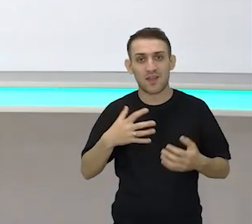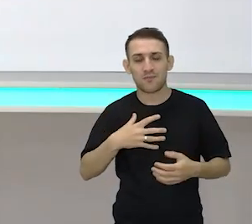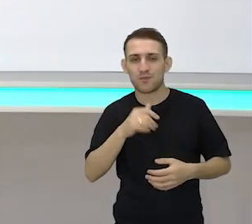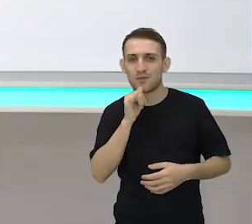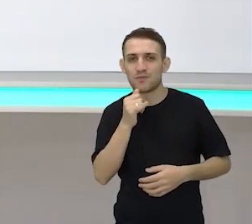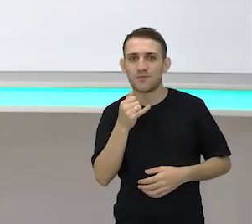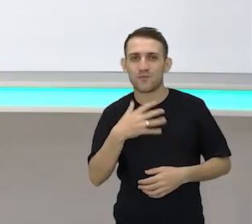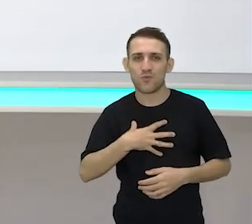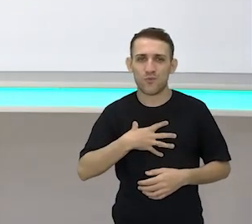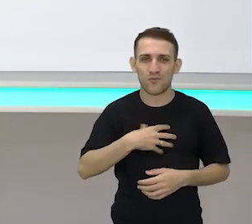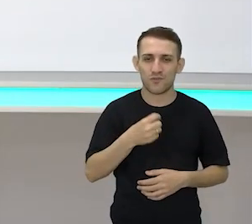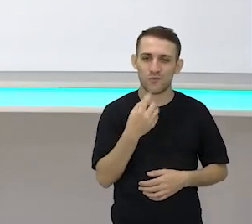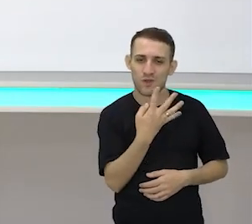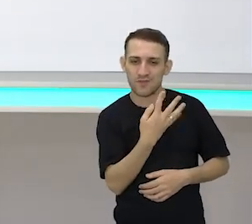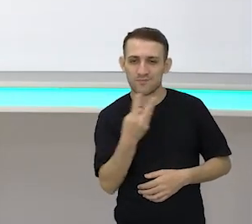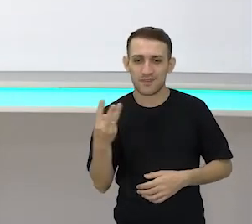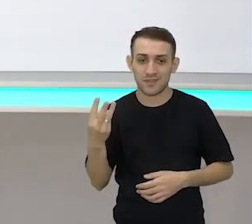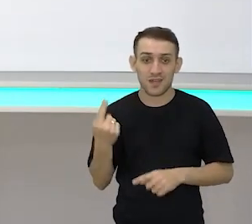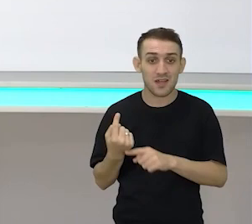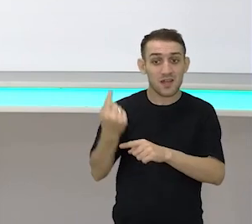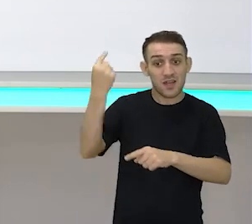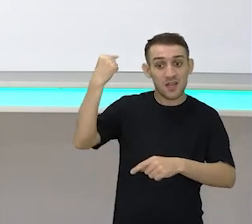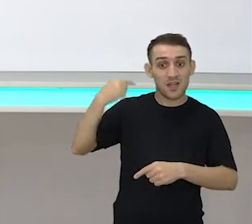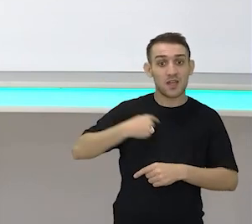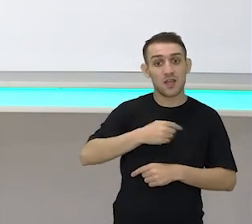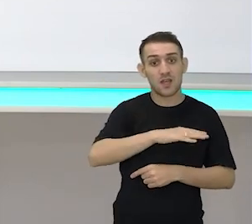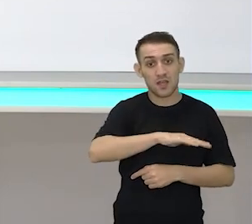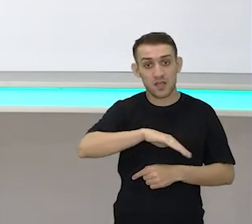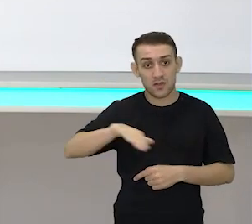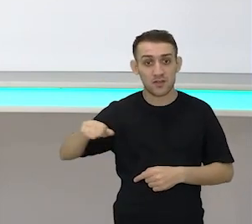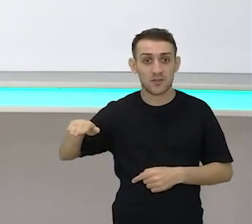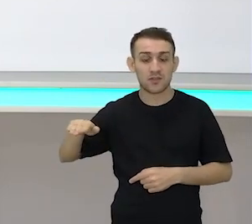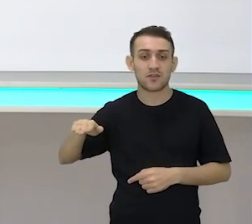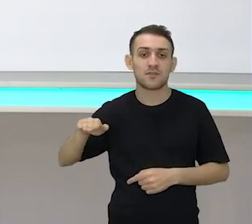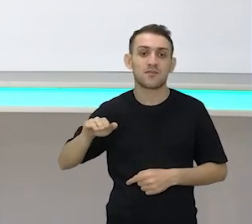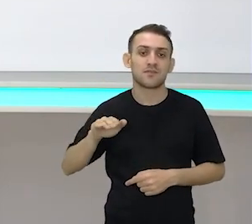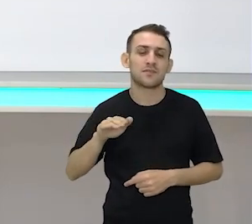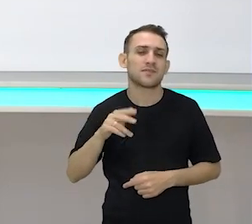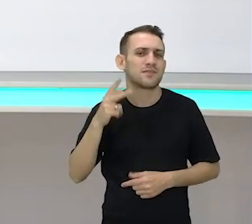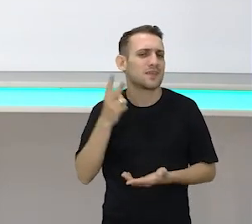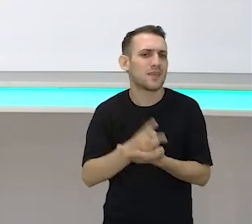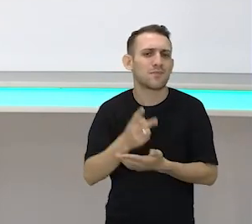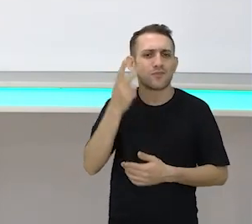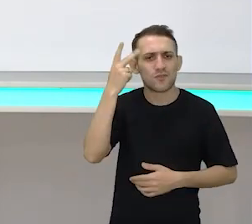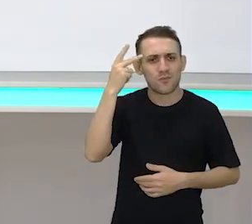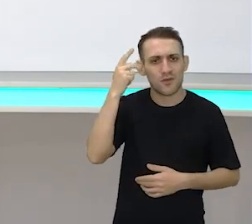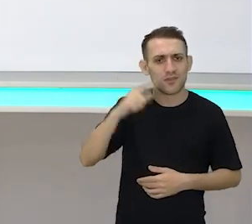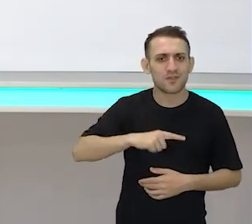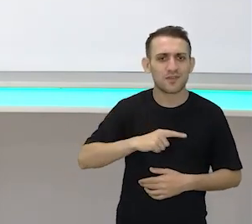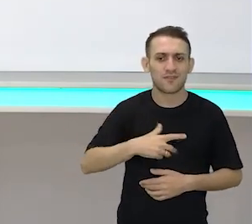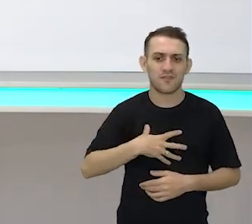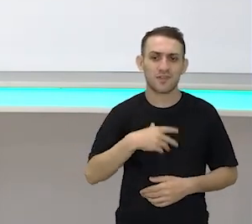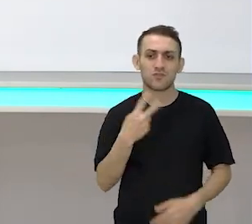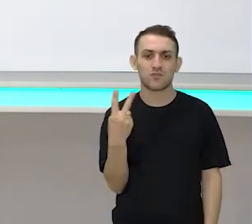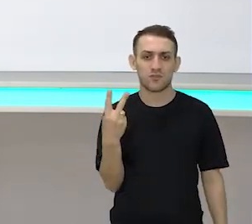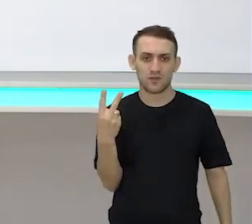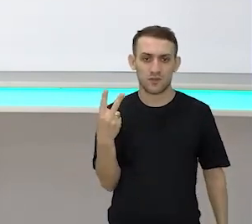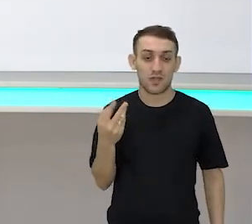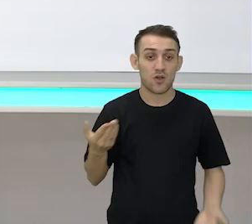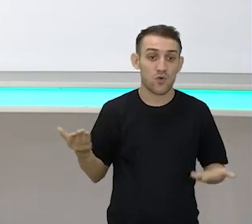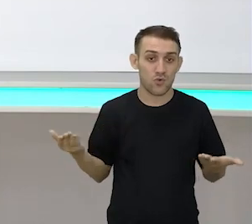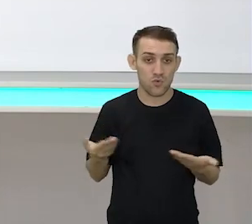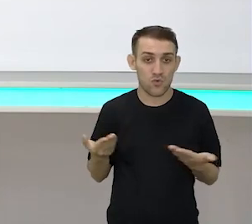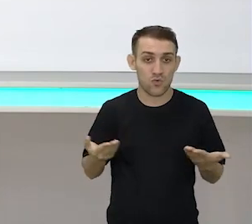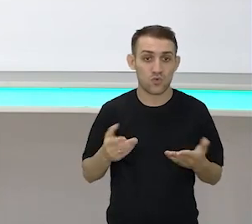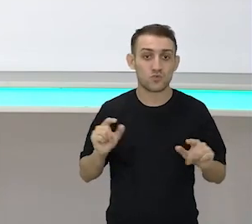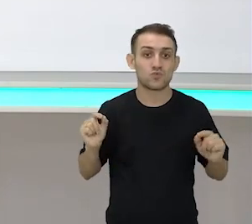filhos, na minha época, quando eu era criança, o mais normal, o mais comum era ter 2 no máximo, e hoje em dia